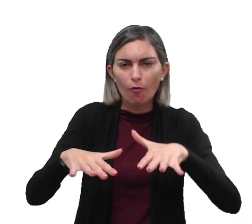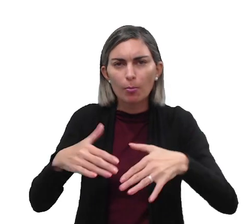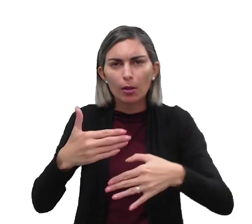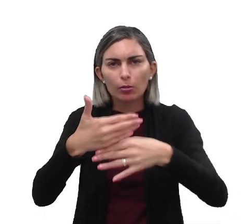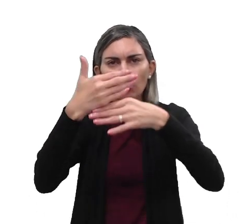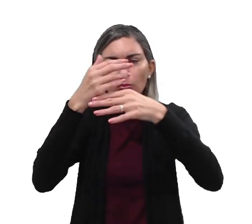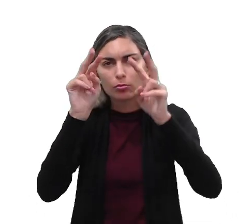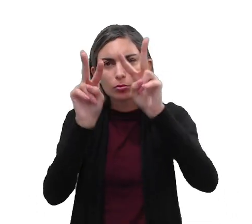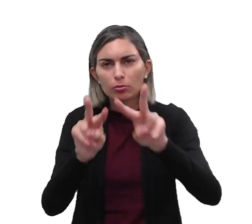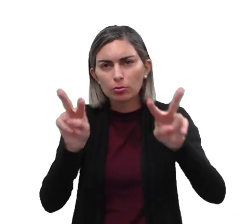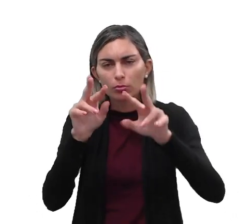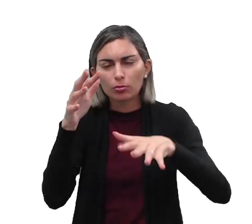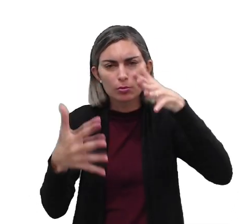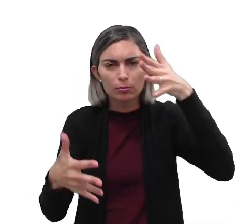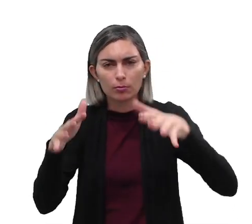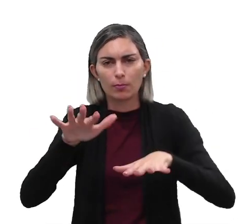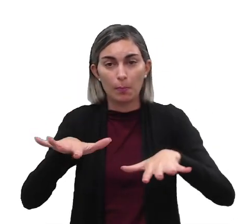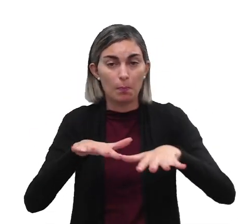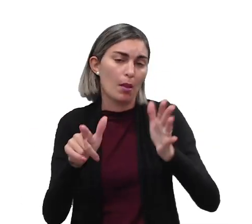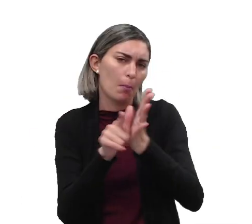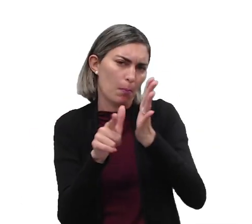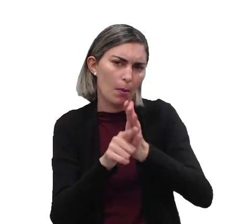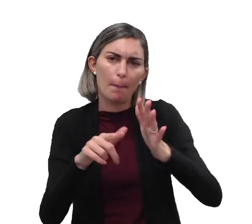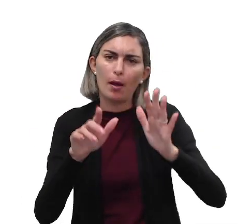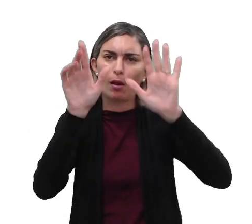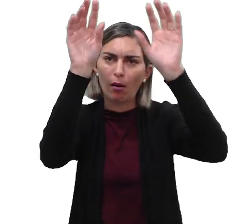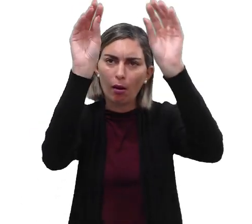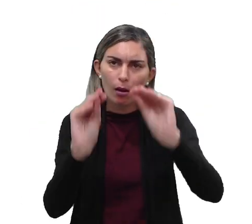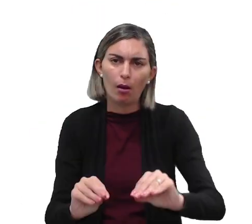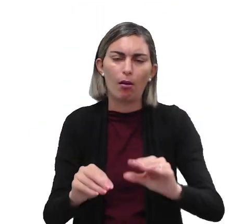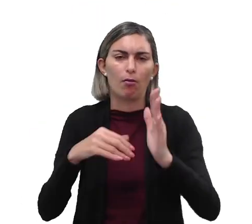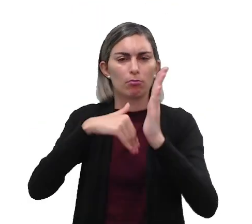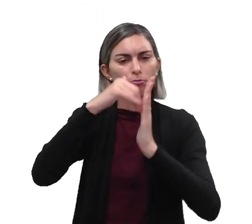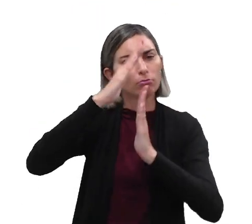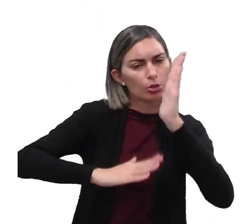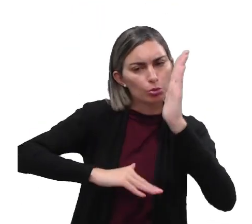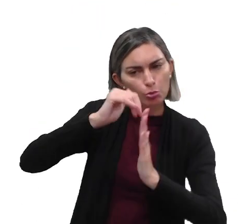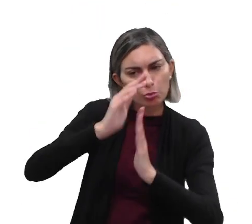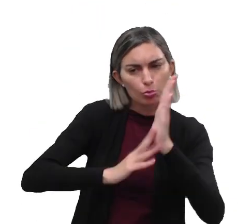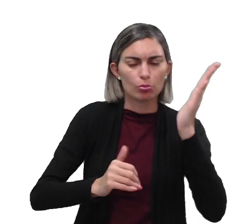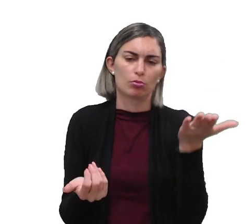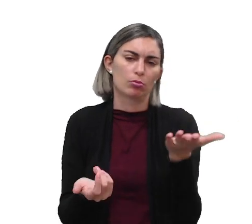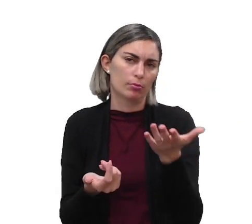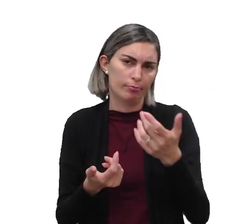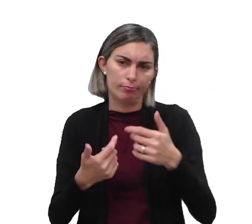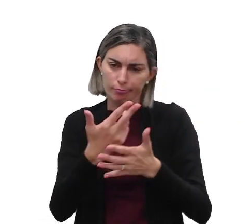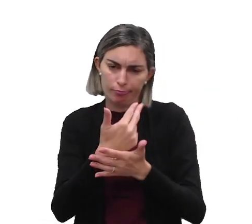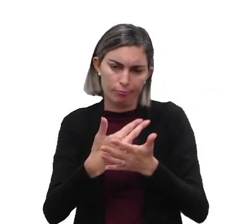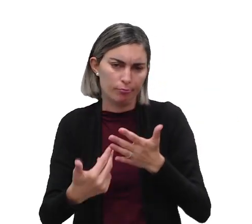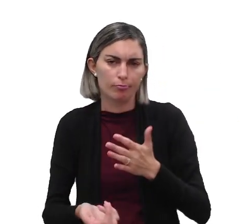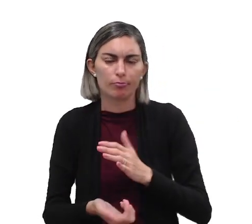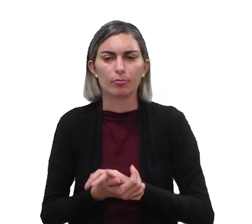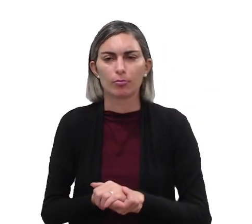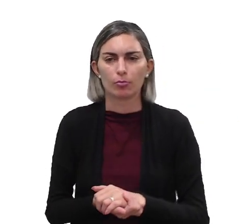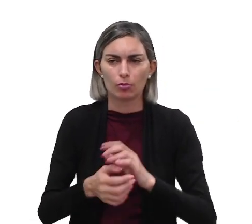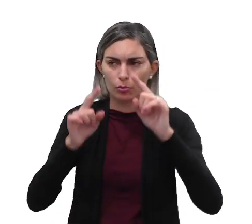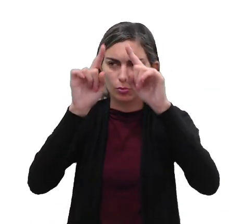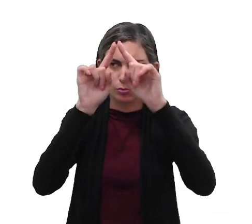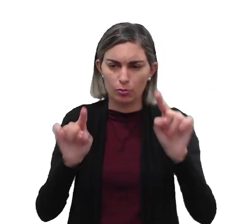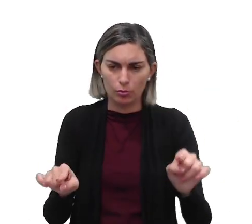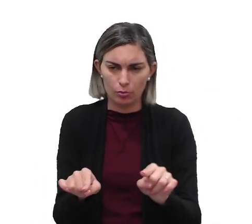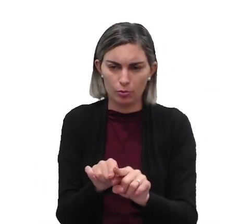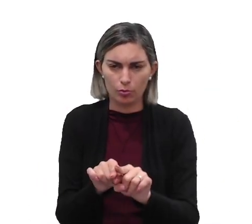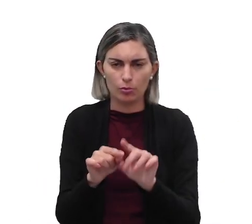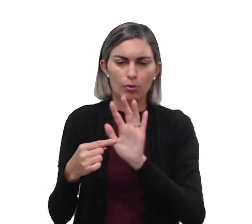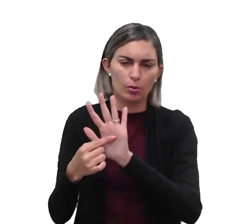parede. Então, a gente pode utilizar isso com papel de parede, com revestimento, com esses formatos triangulares. Os triângulos, quando eles